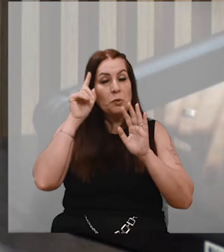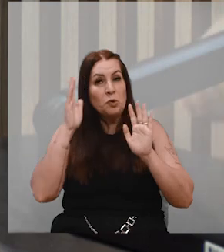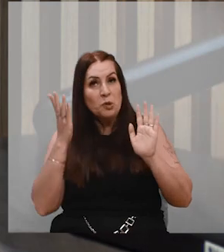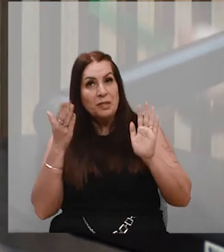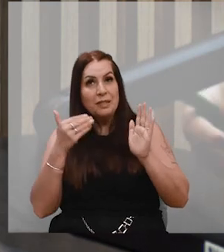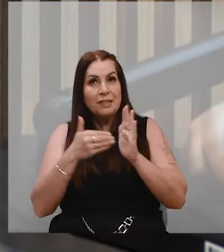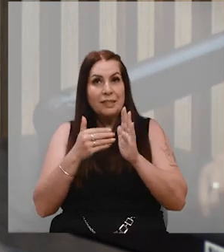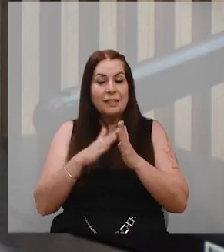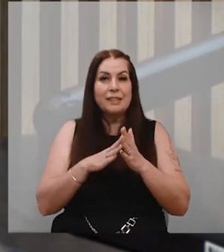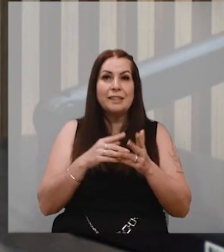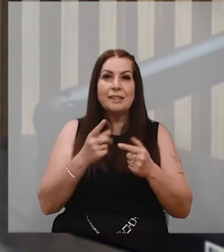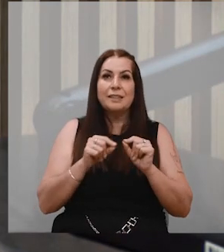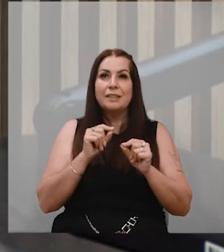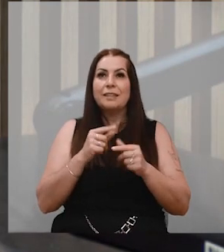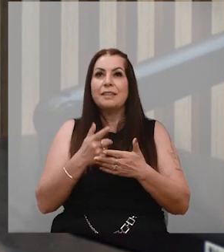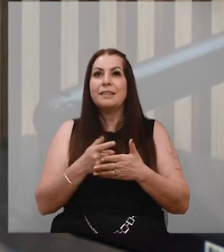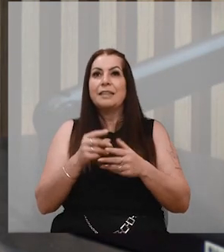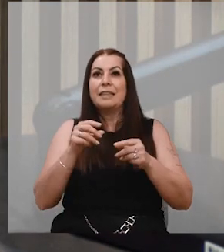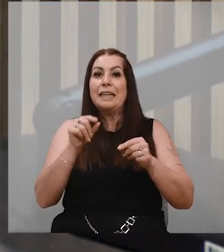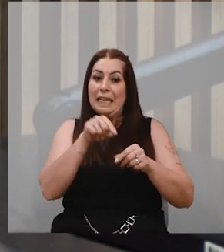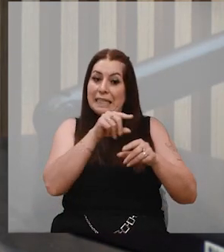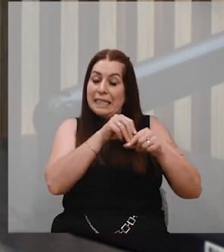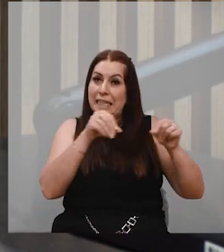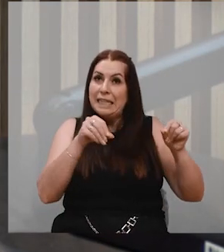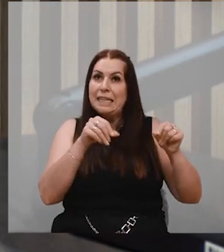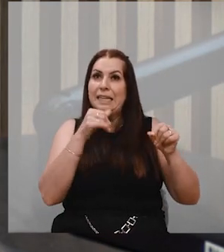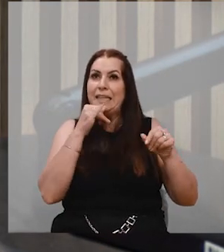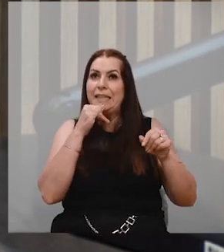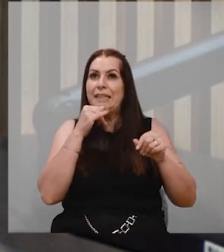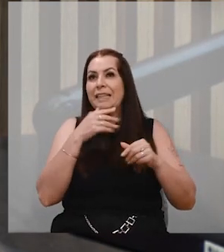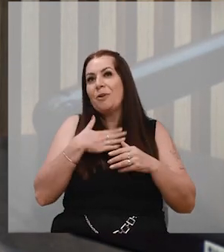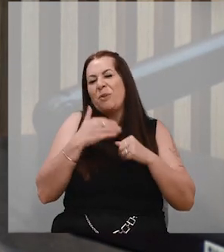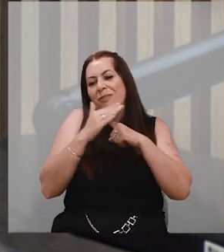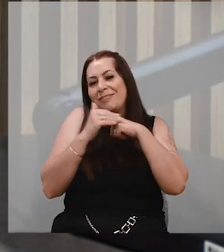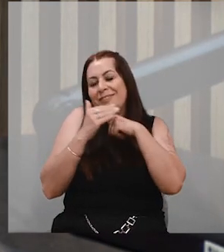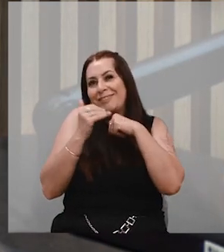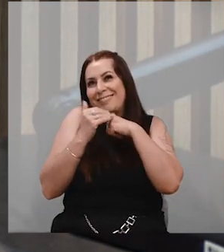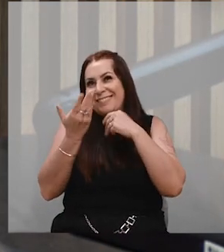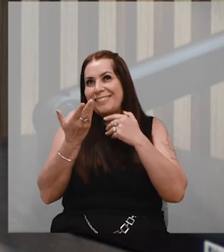Terra, que demorou pra ser produzido, mas o da Terra é o meu xodózinho.